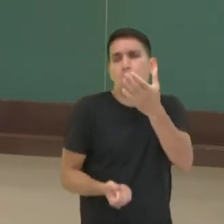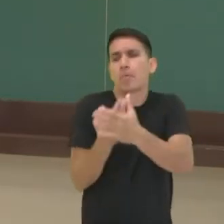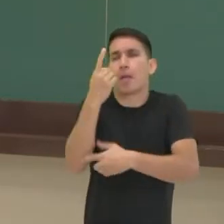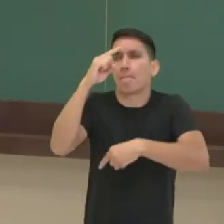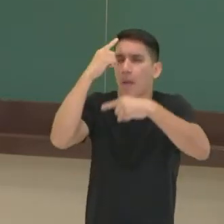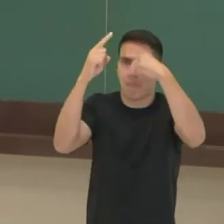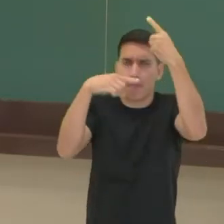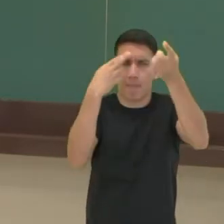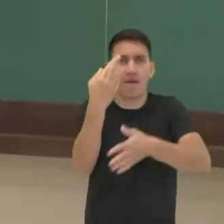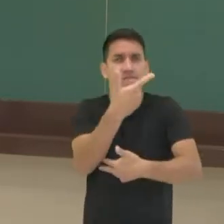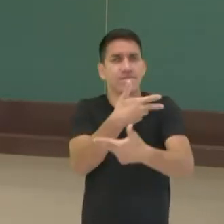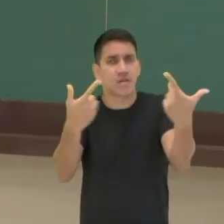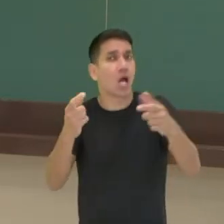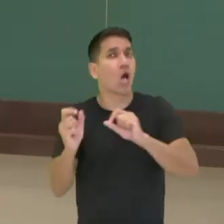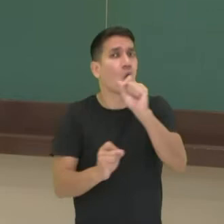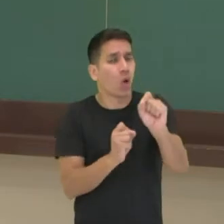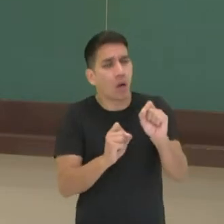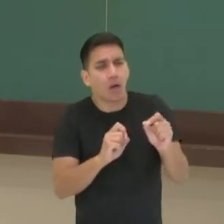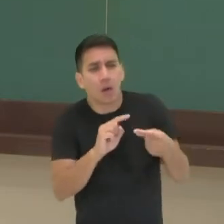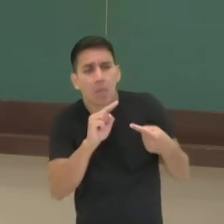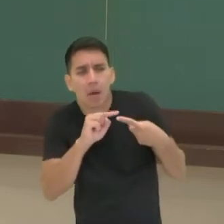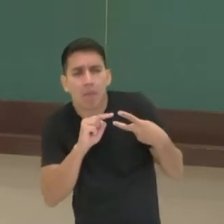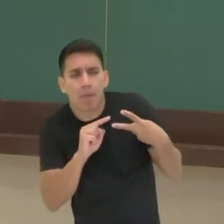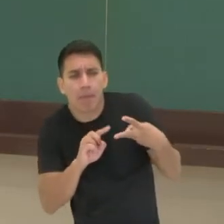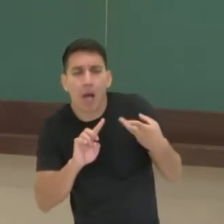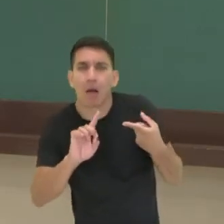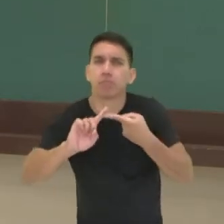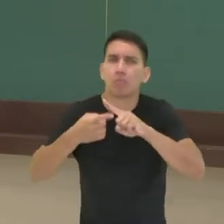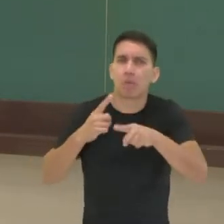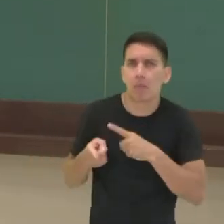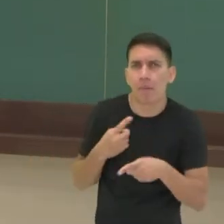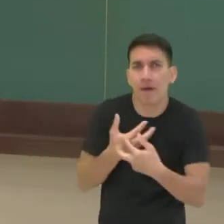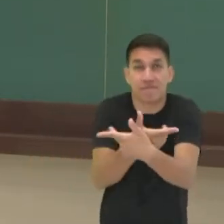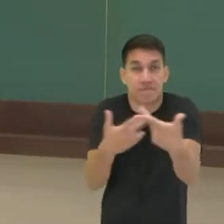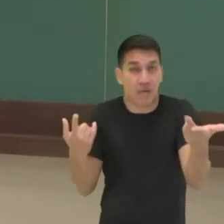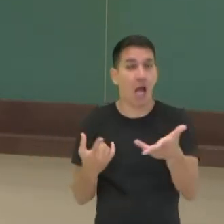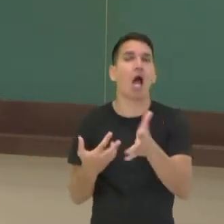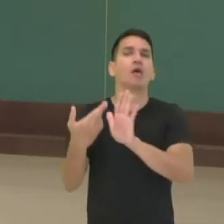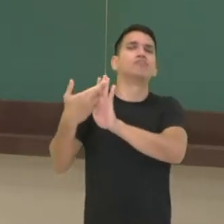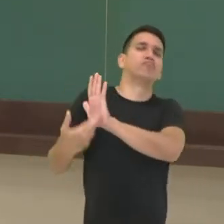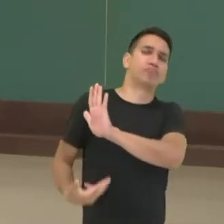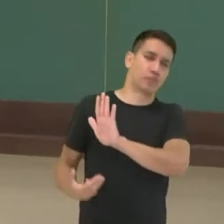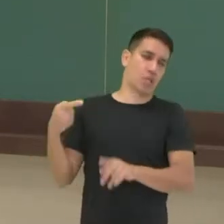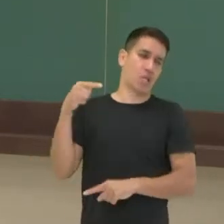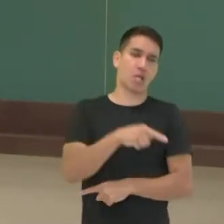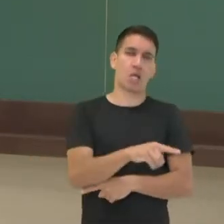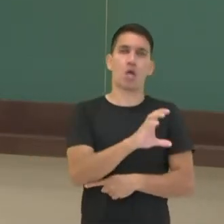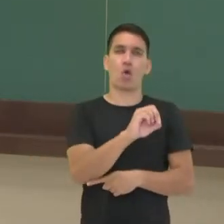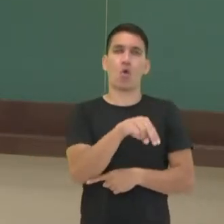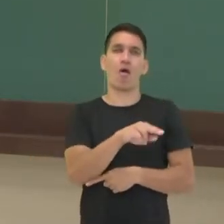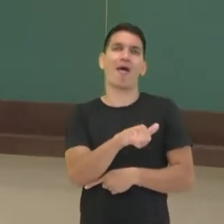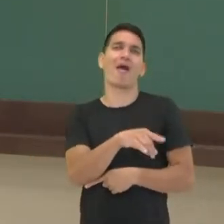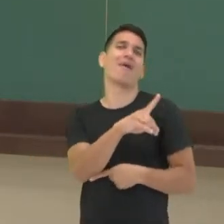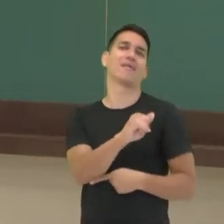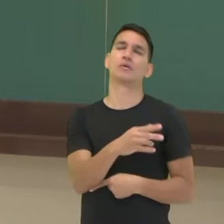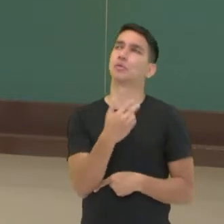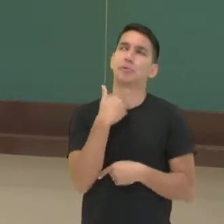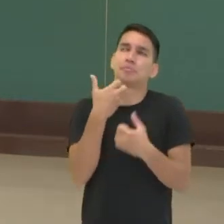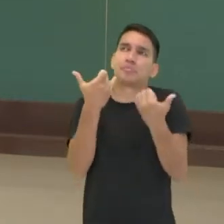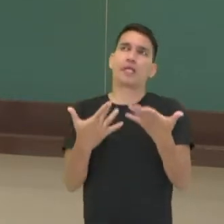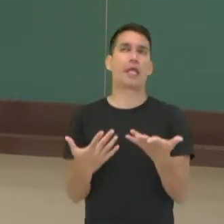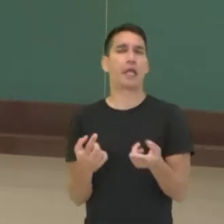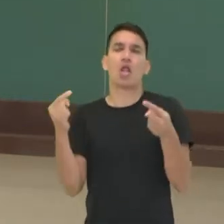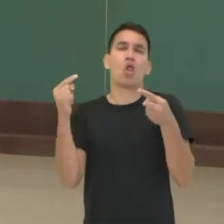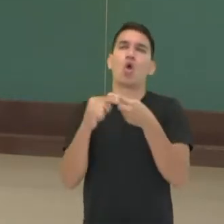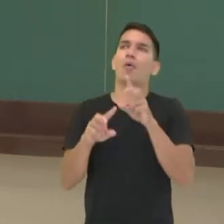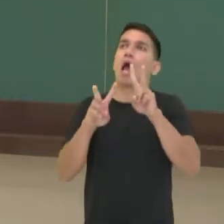de resoluções a esse respeito. O CONANDA, por exemplo, não pode falar sobre um tamanho